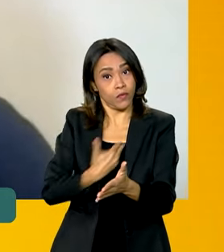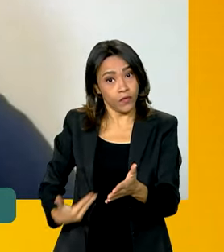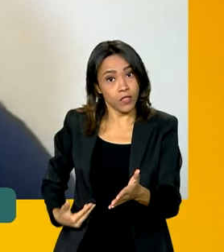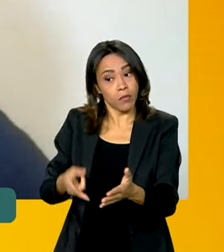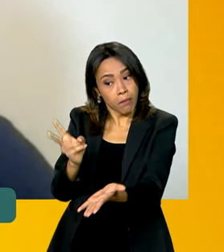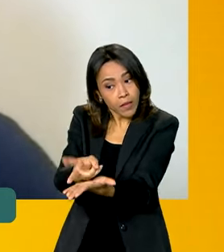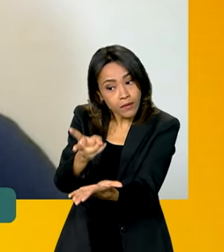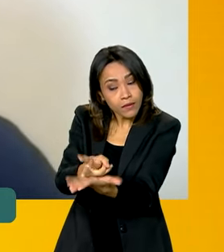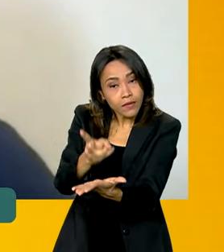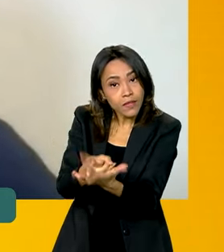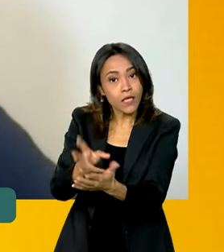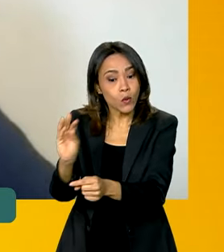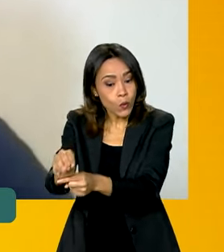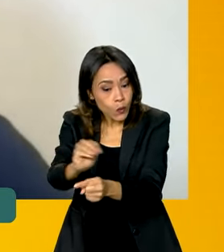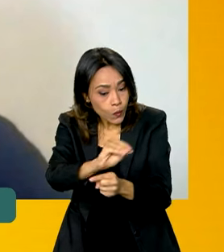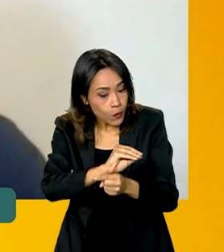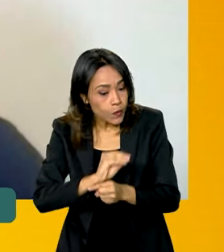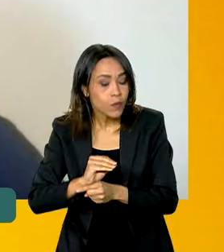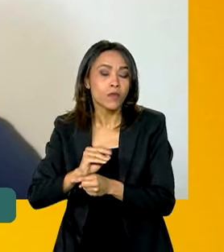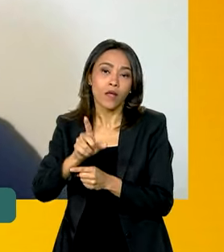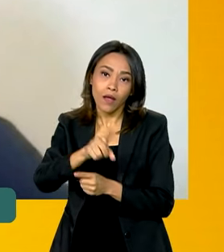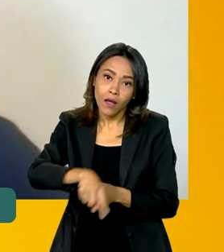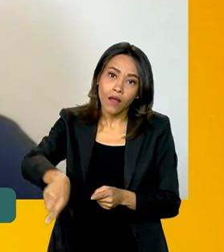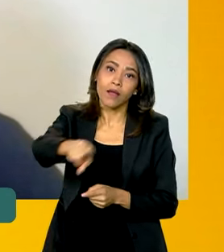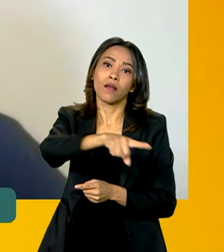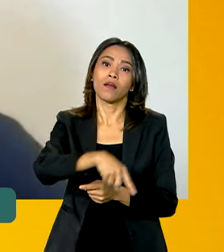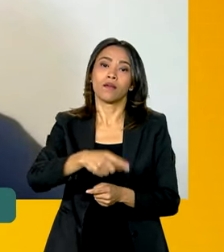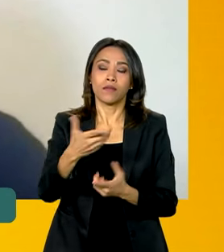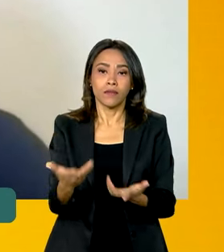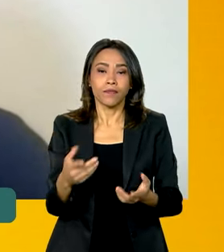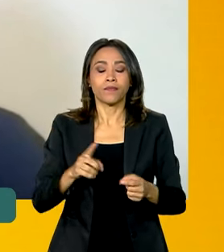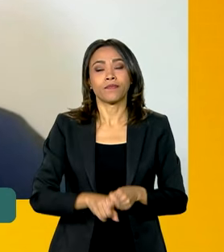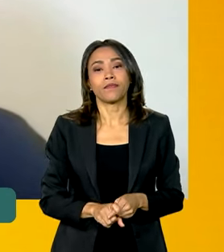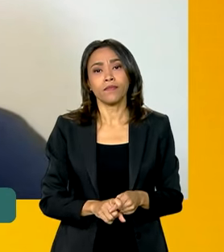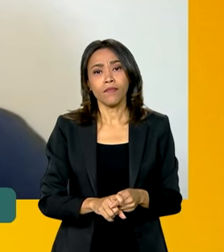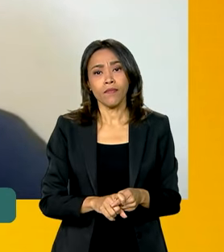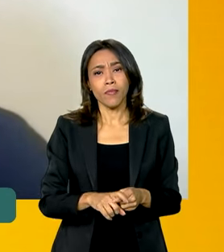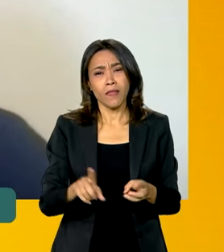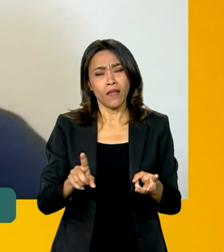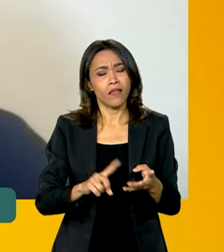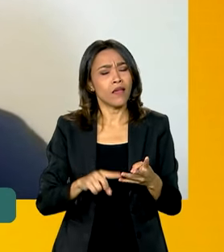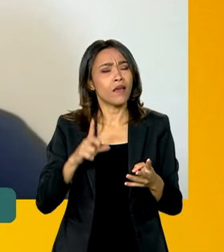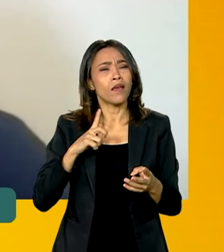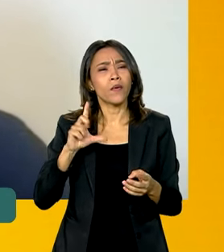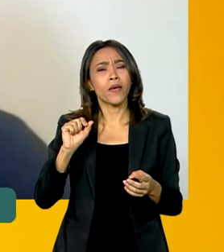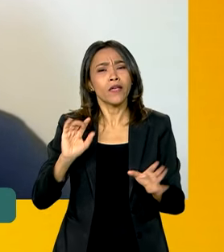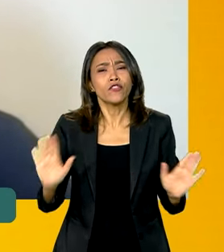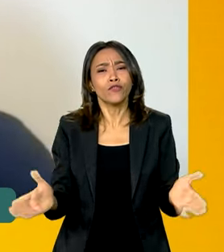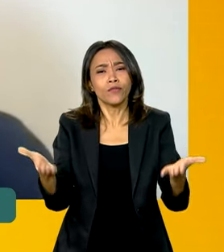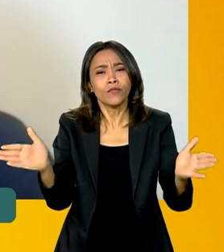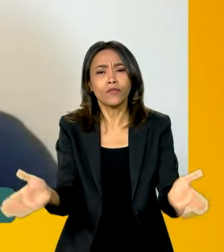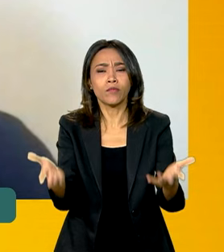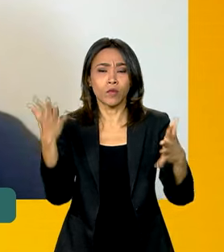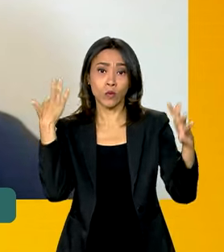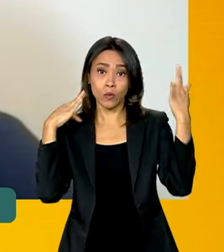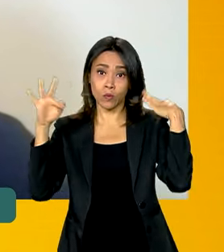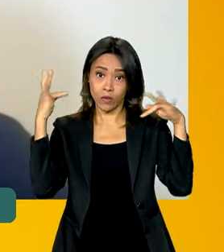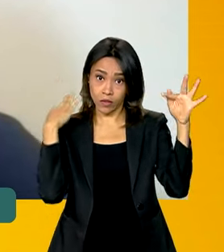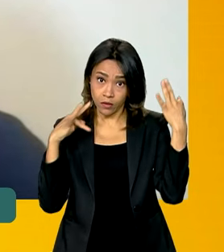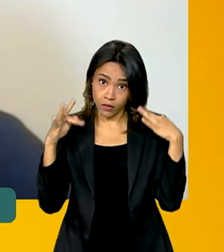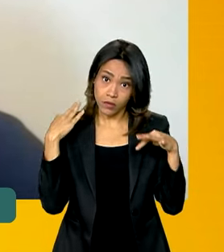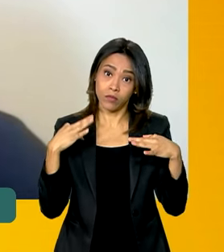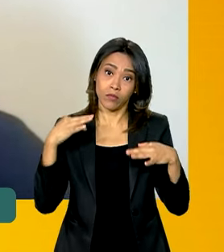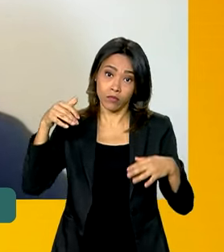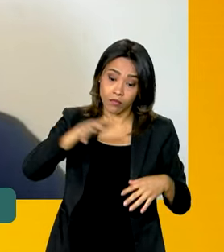conservam, né, suas áreas. Então, o Bolsa Verde também entra nisso, estímulo também para turismos de base